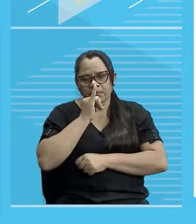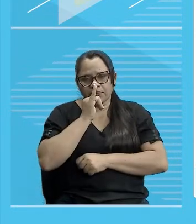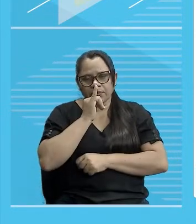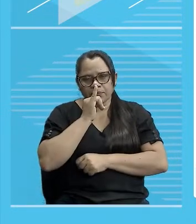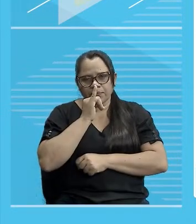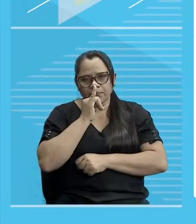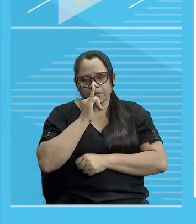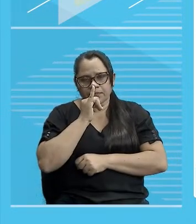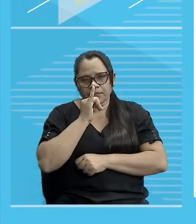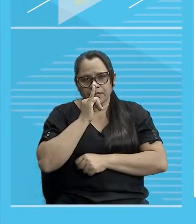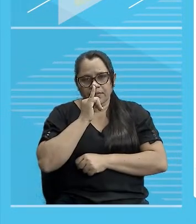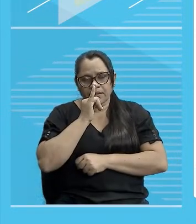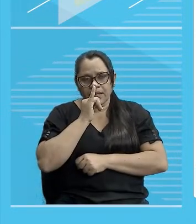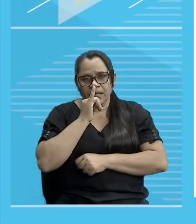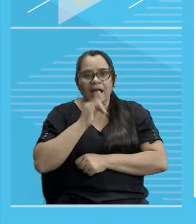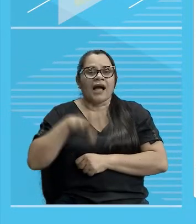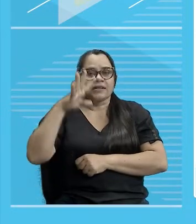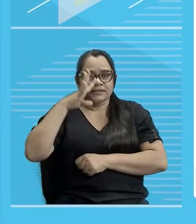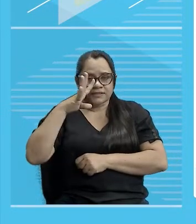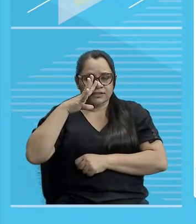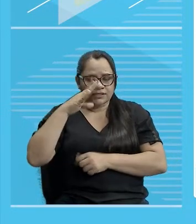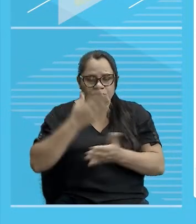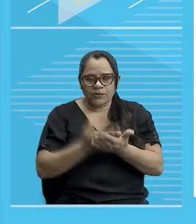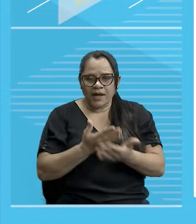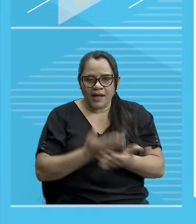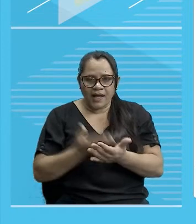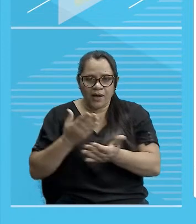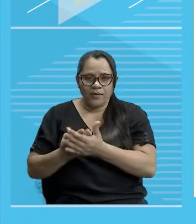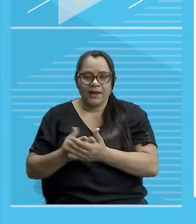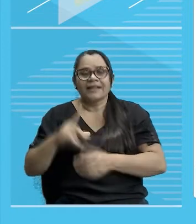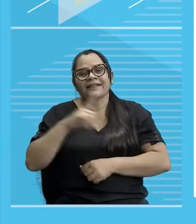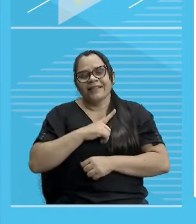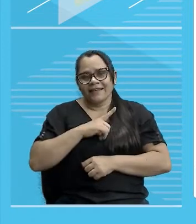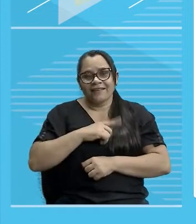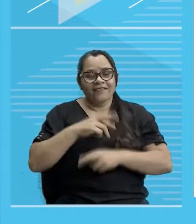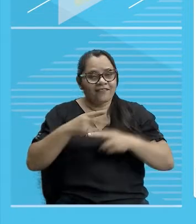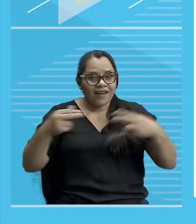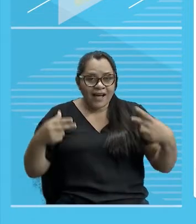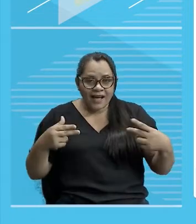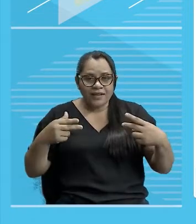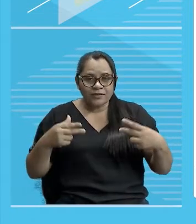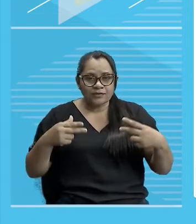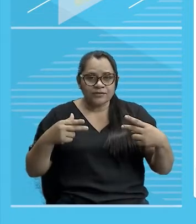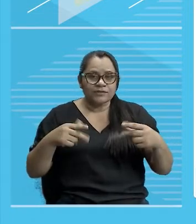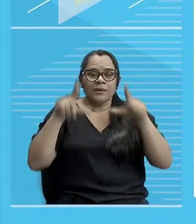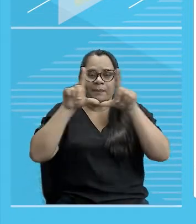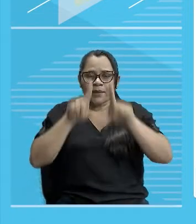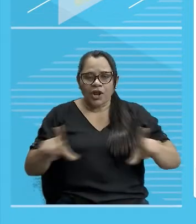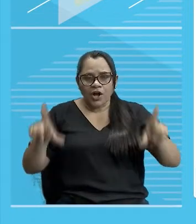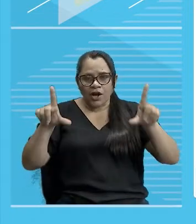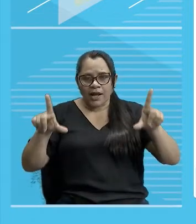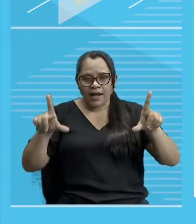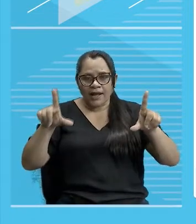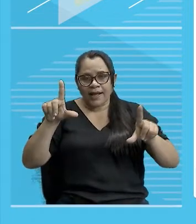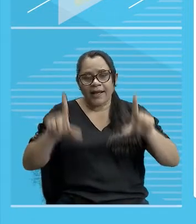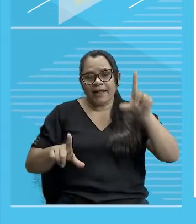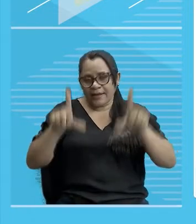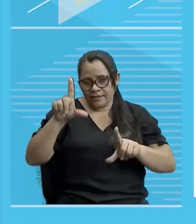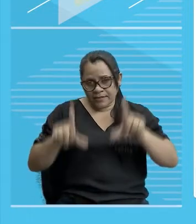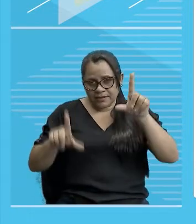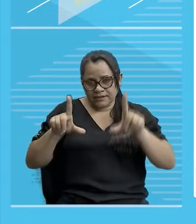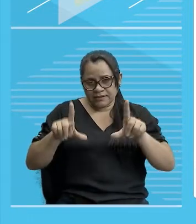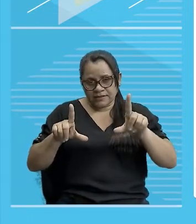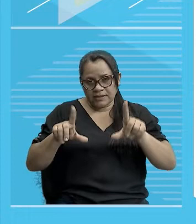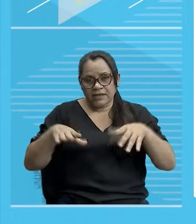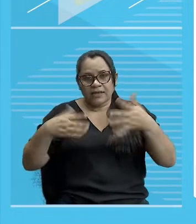Esta aula nós estamos utilizando diversos tipos de programas isso é um software Então existe um softwares